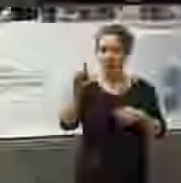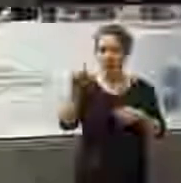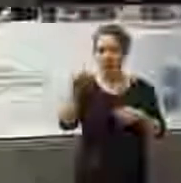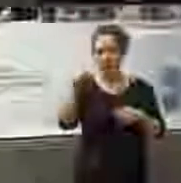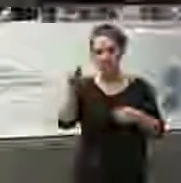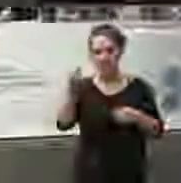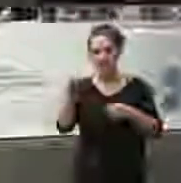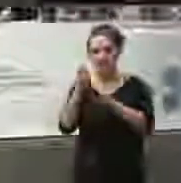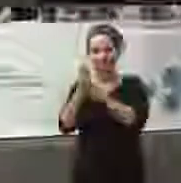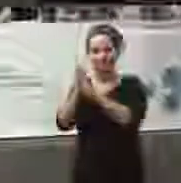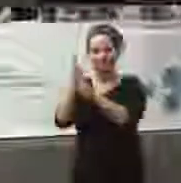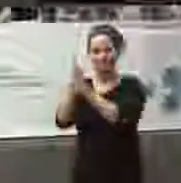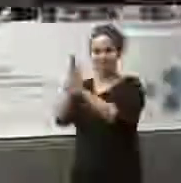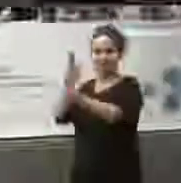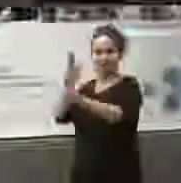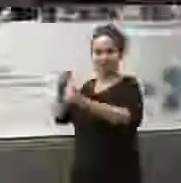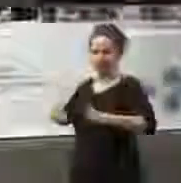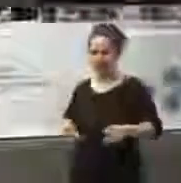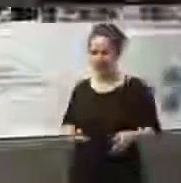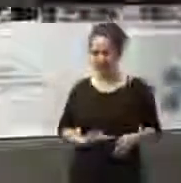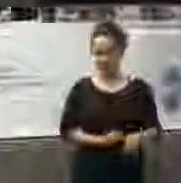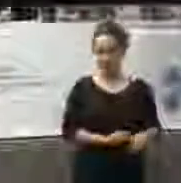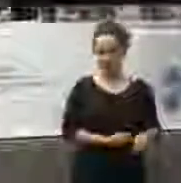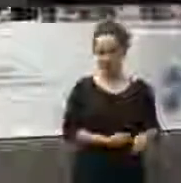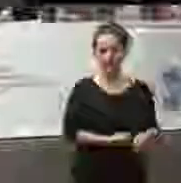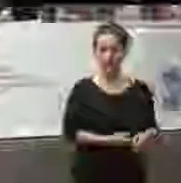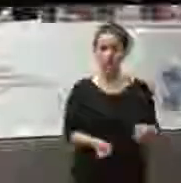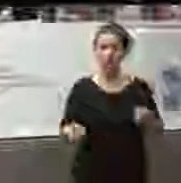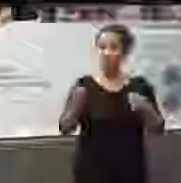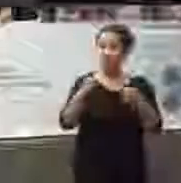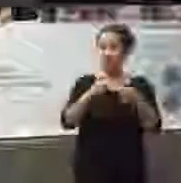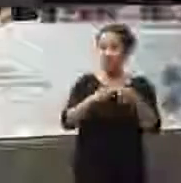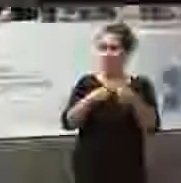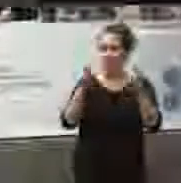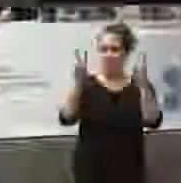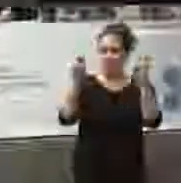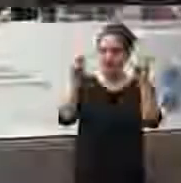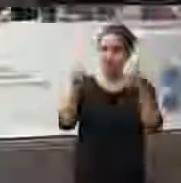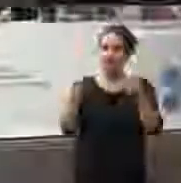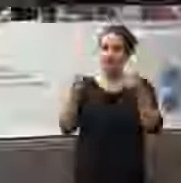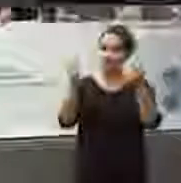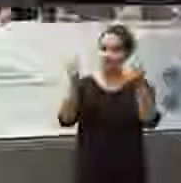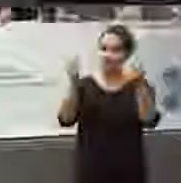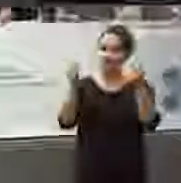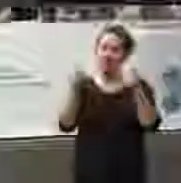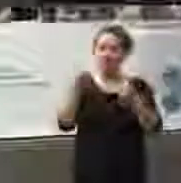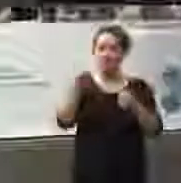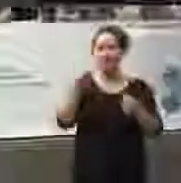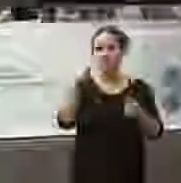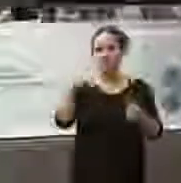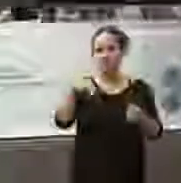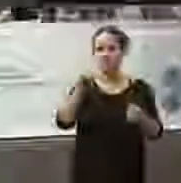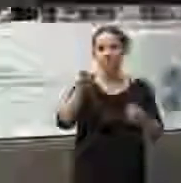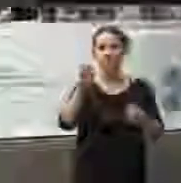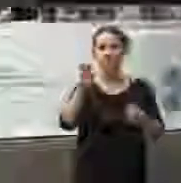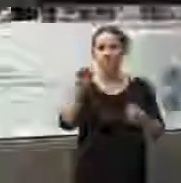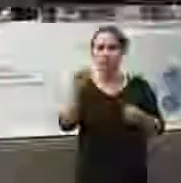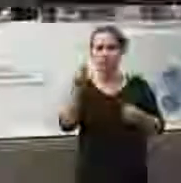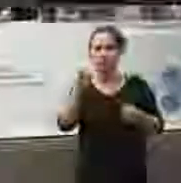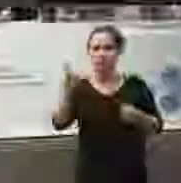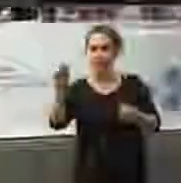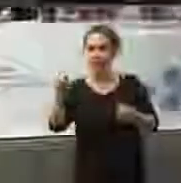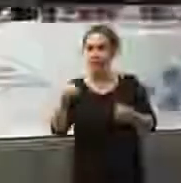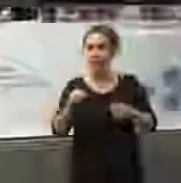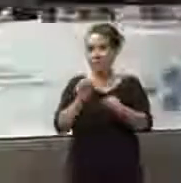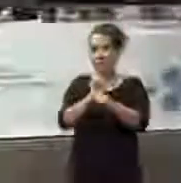filas de cirurgia voltando um pouco a questão do gasto sanitário e eu espero que o secretário concorde